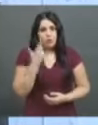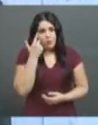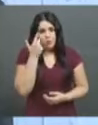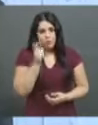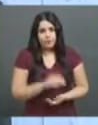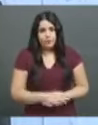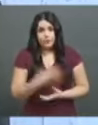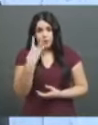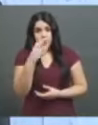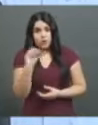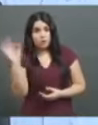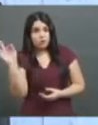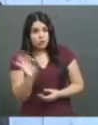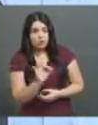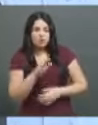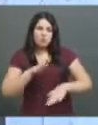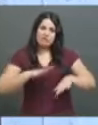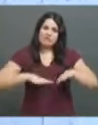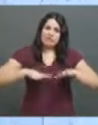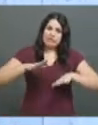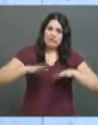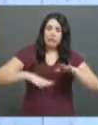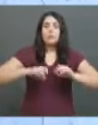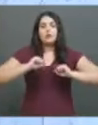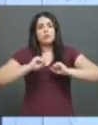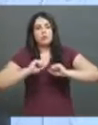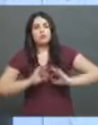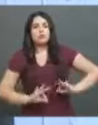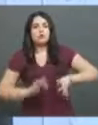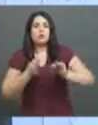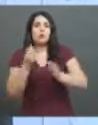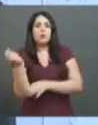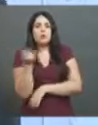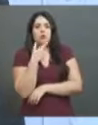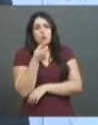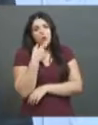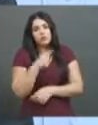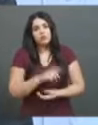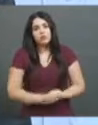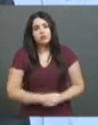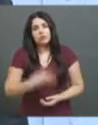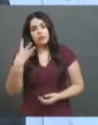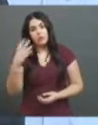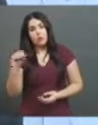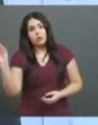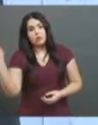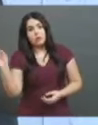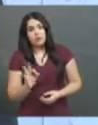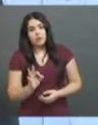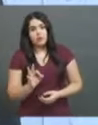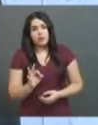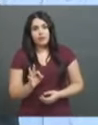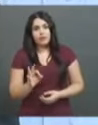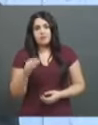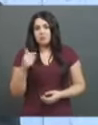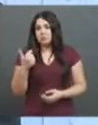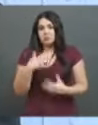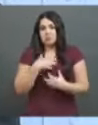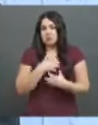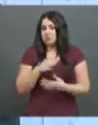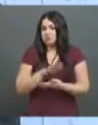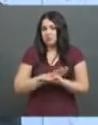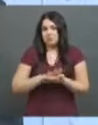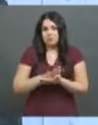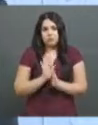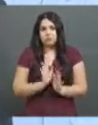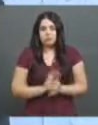40% vão ter sintomas moderados, que podem ser tratados com medicamentos, e 40% não vão ter sintomas